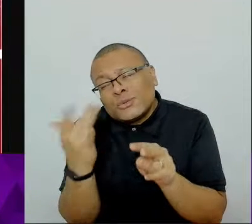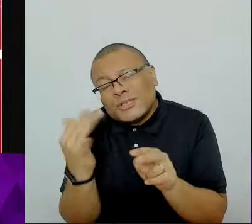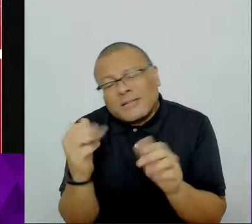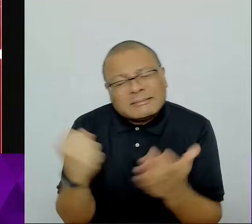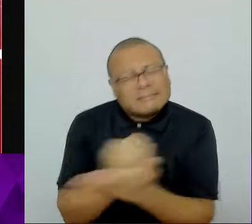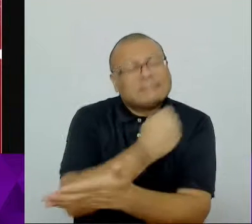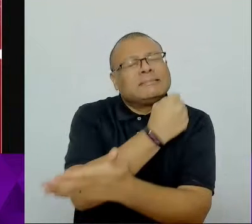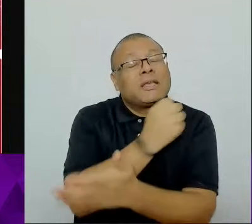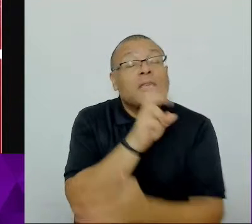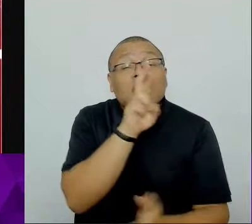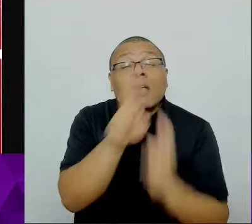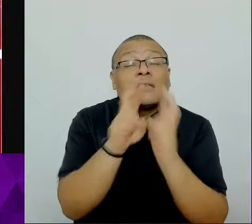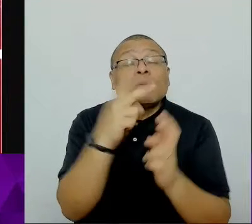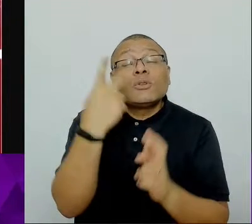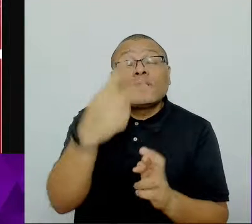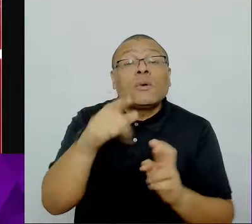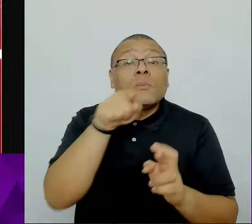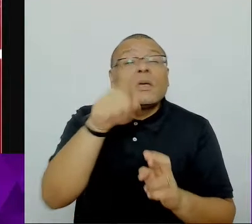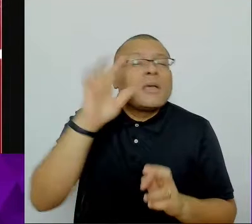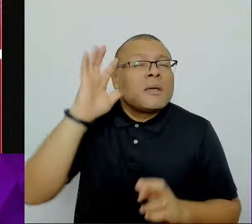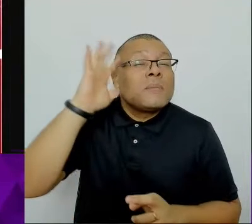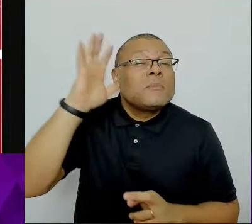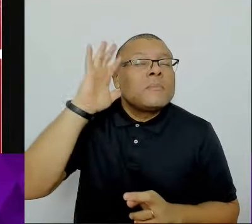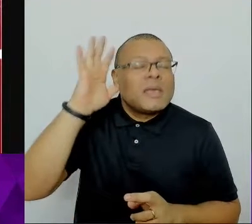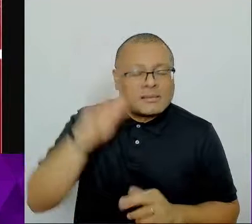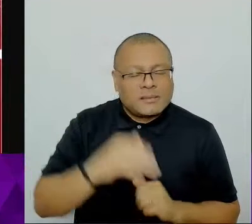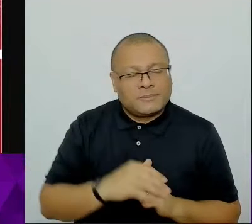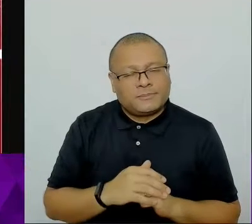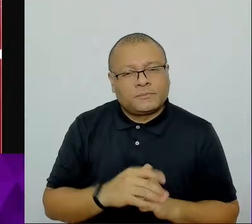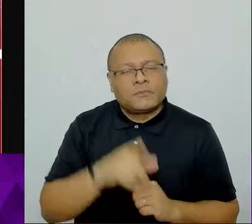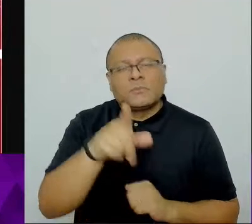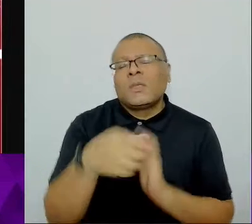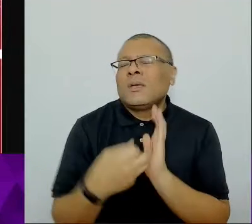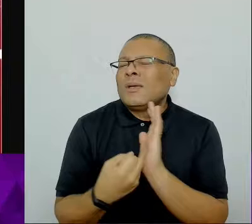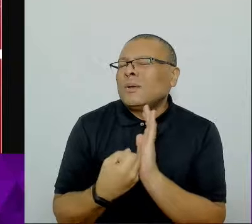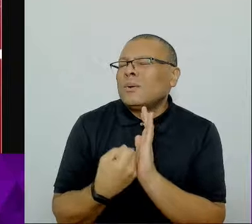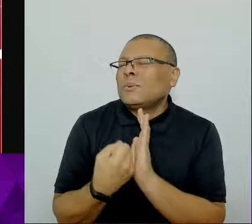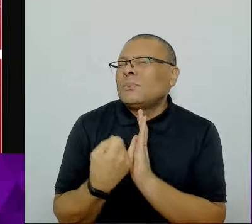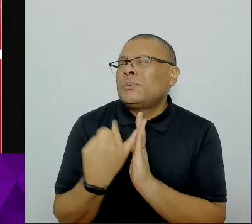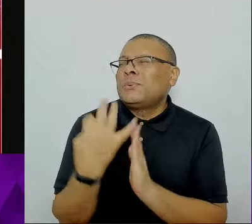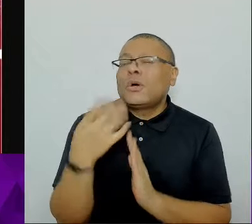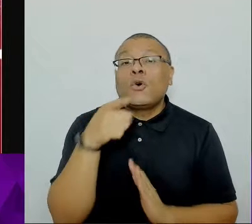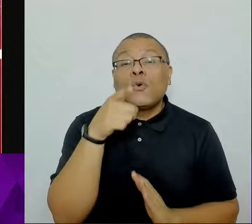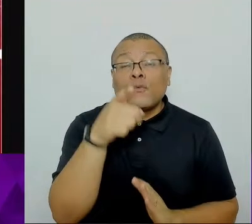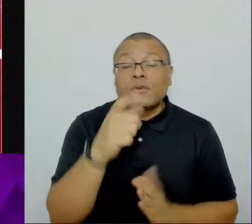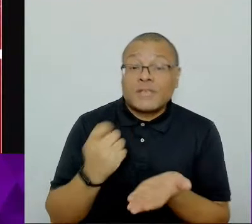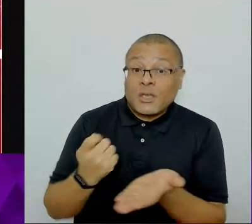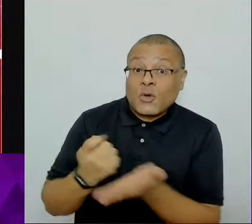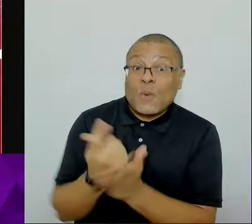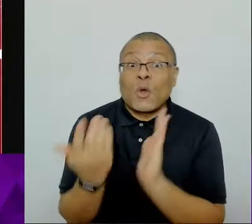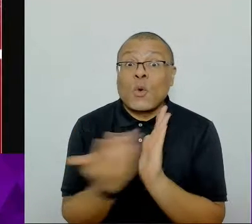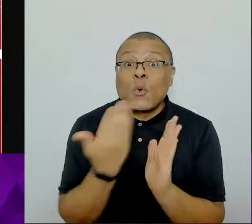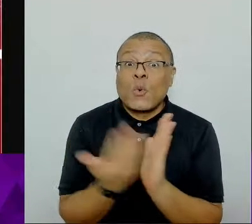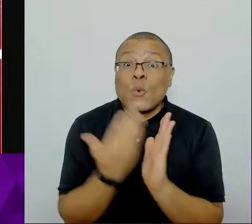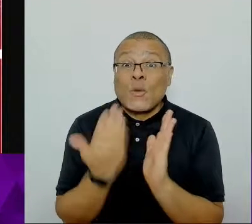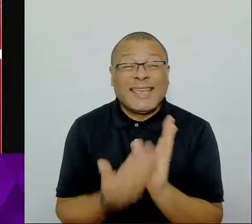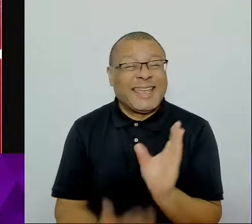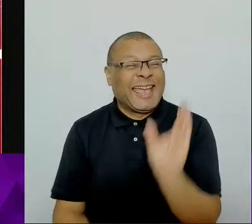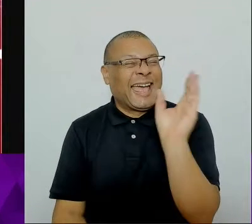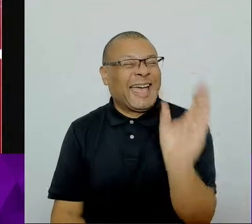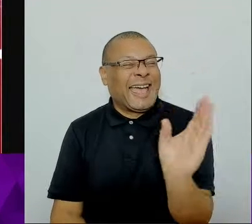as respostas de vocês. Mas pensa aí, quantas vezes você comprou um livro e não leu o livro?